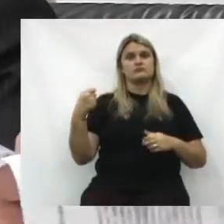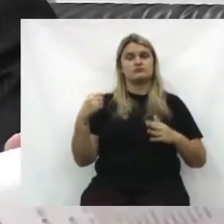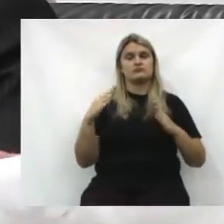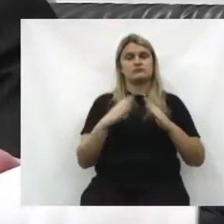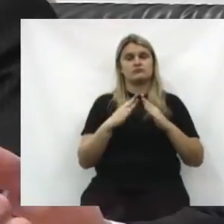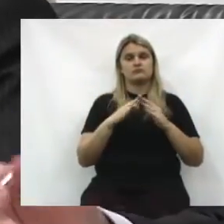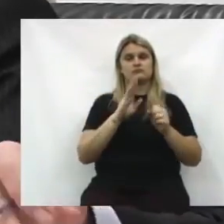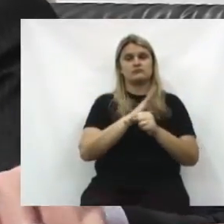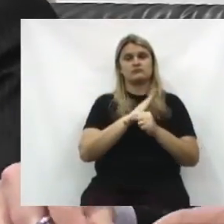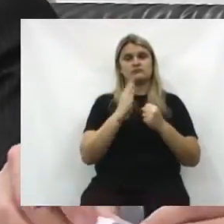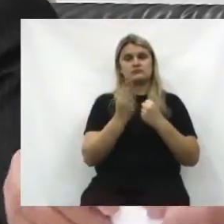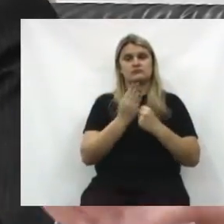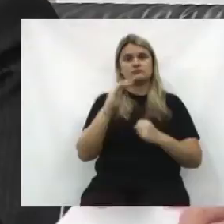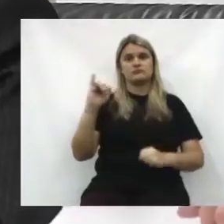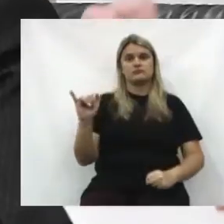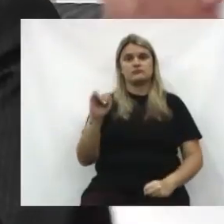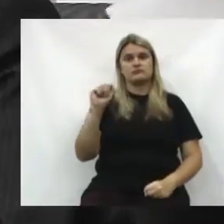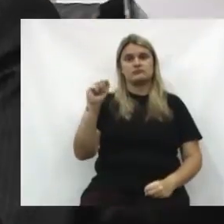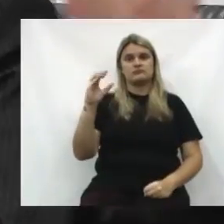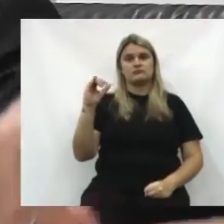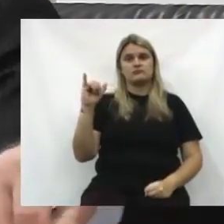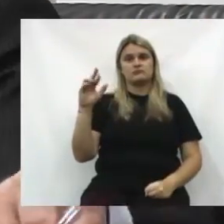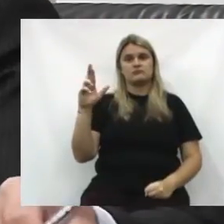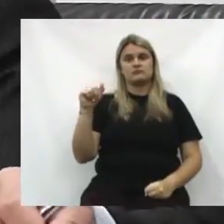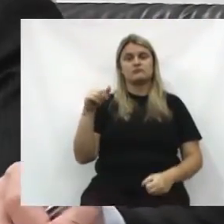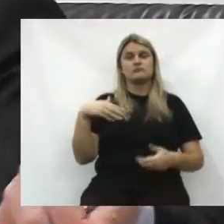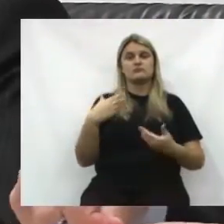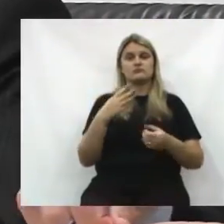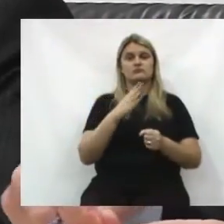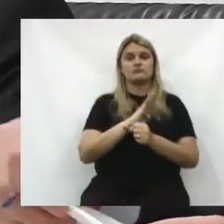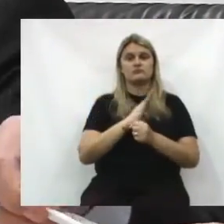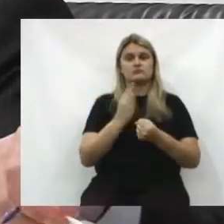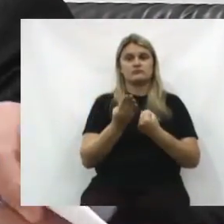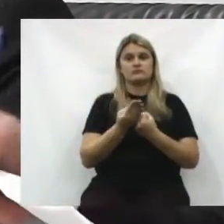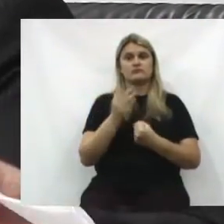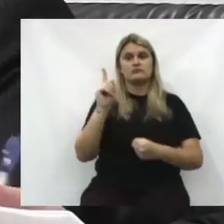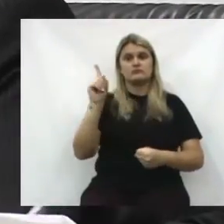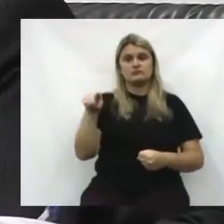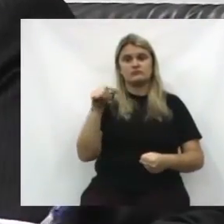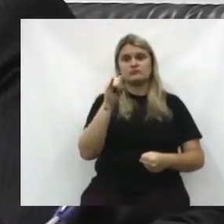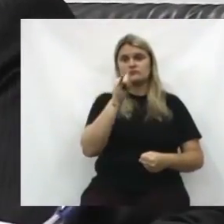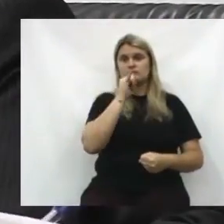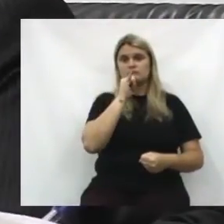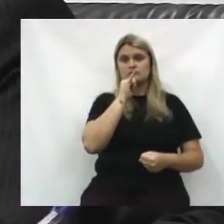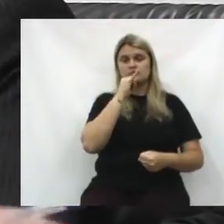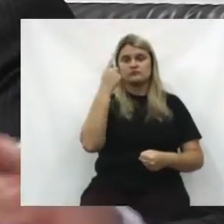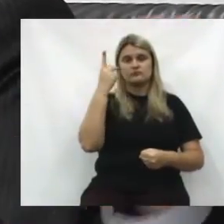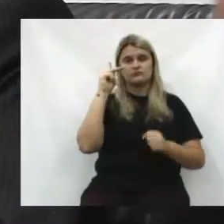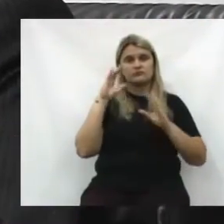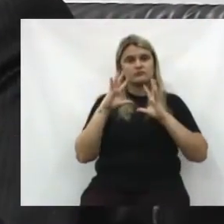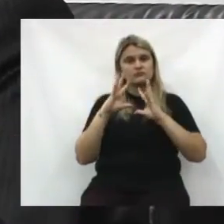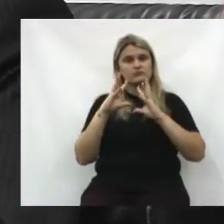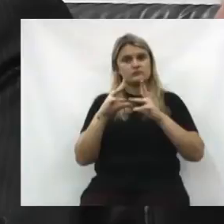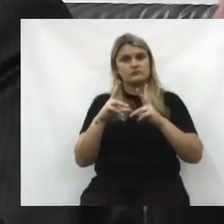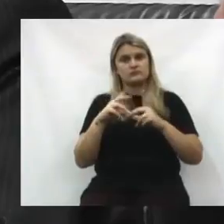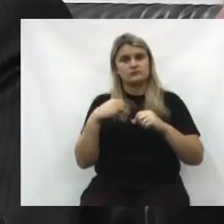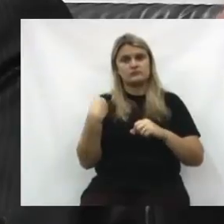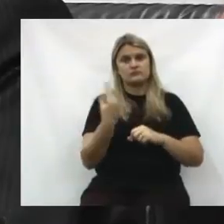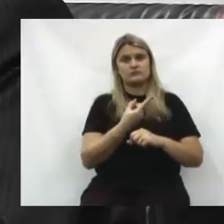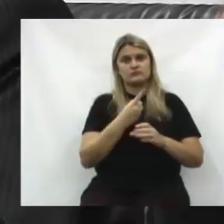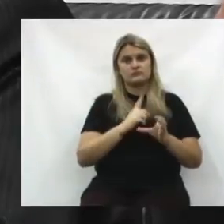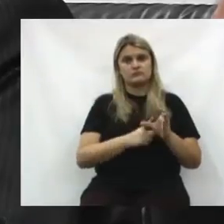nova associação de moradores do bairro Jacira. E esse bairro ele é um dos exemplos